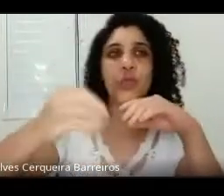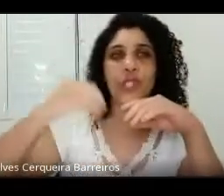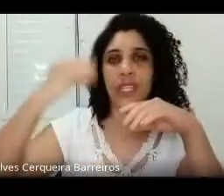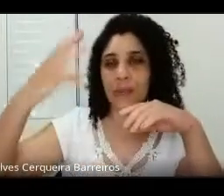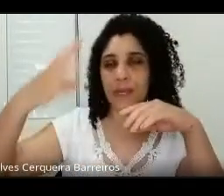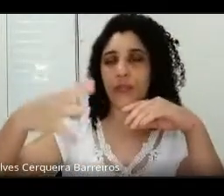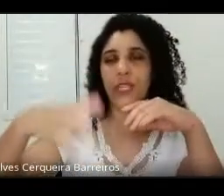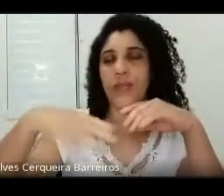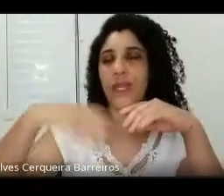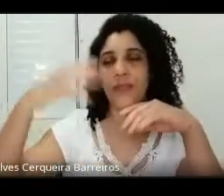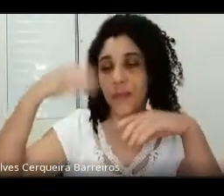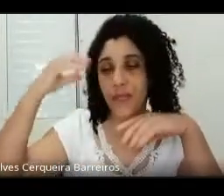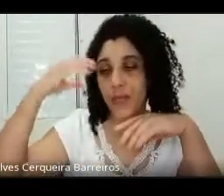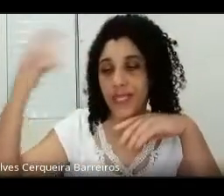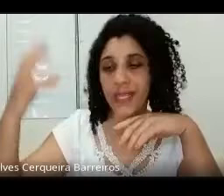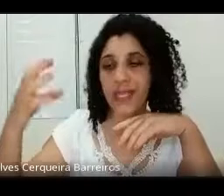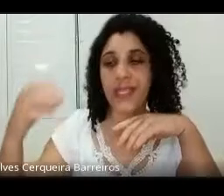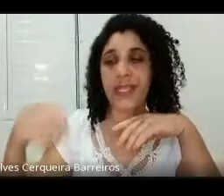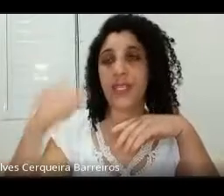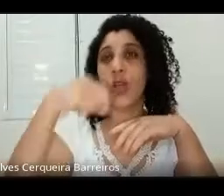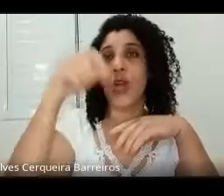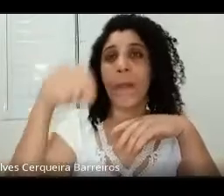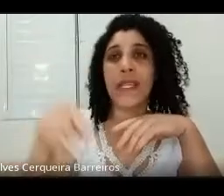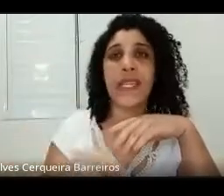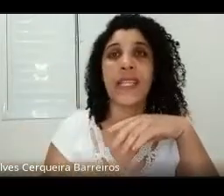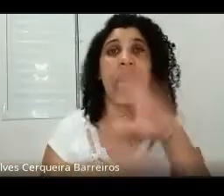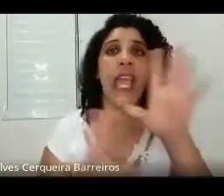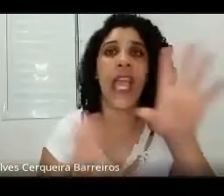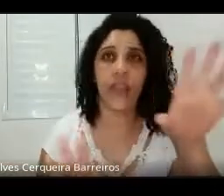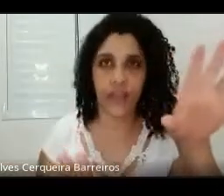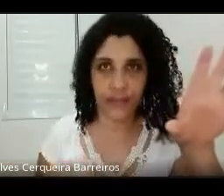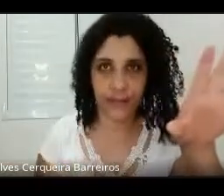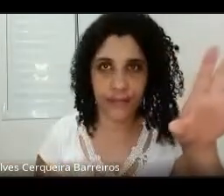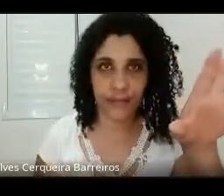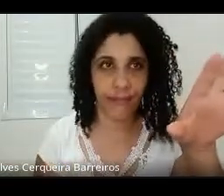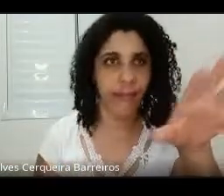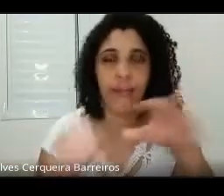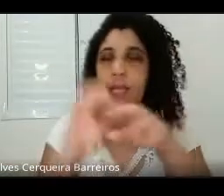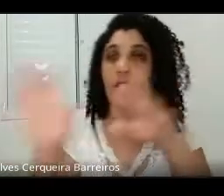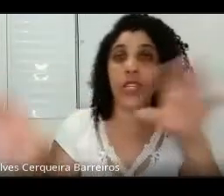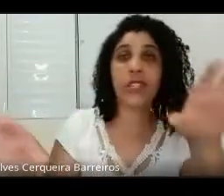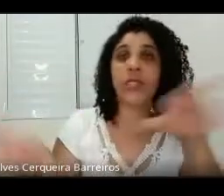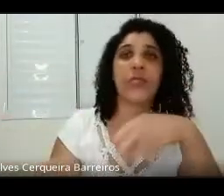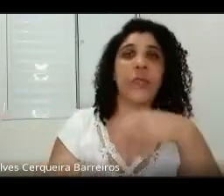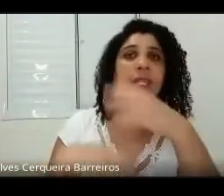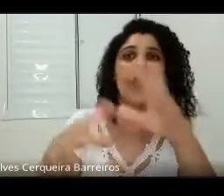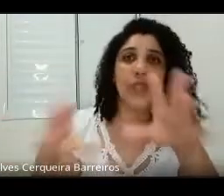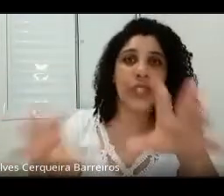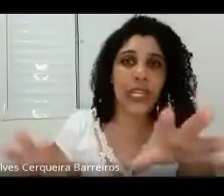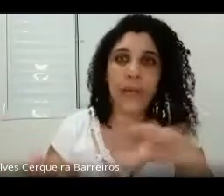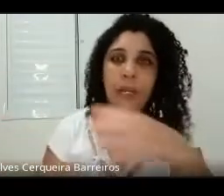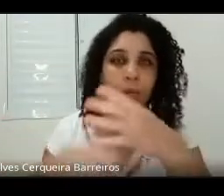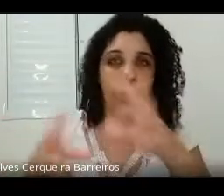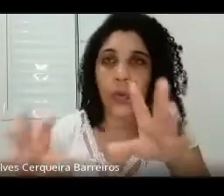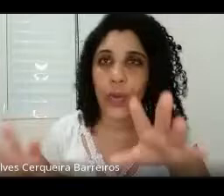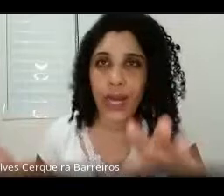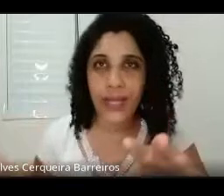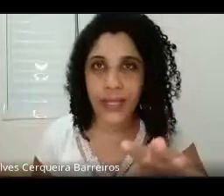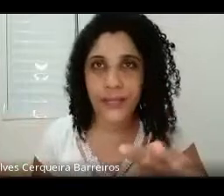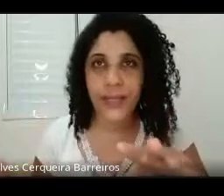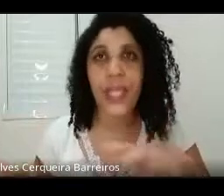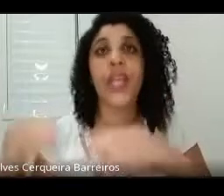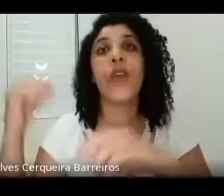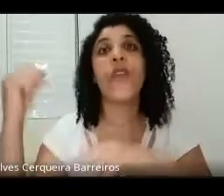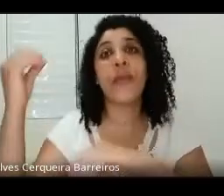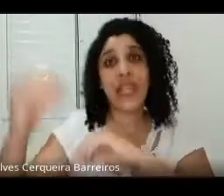no som seria mais o fonema, né? Vamos pensar na escrita. Se eu coloco apenas a letra F, sozinho não passa de um fonema ou uma